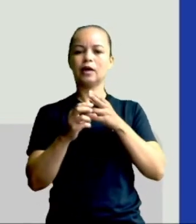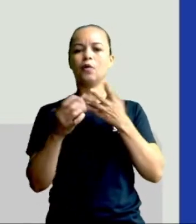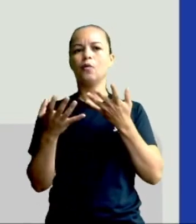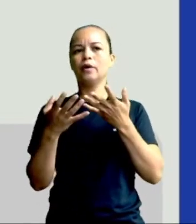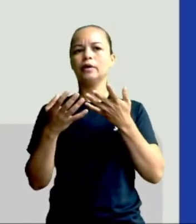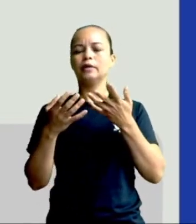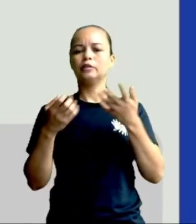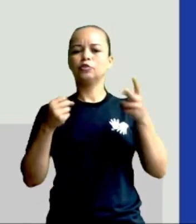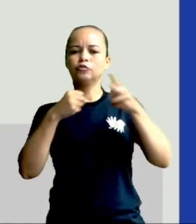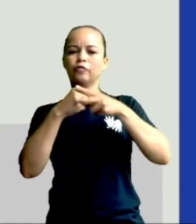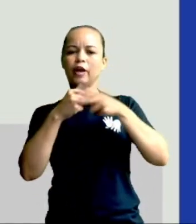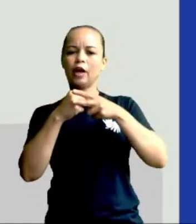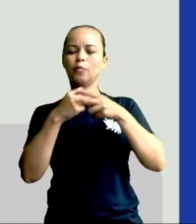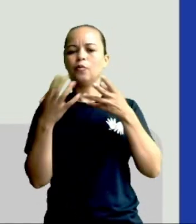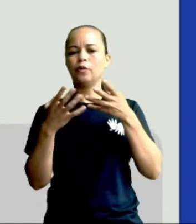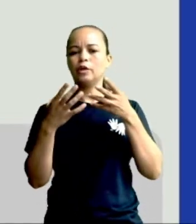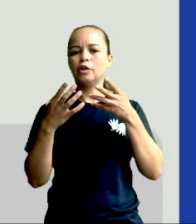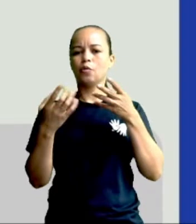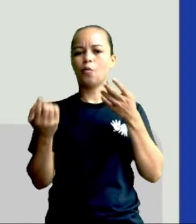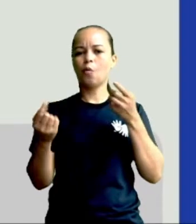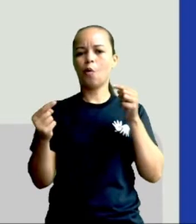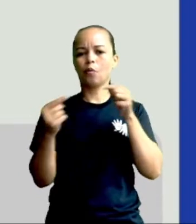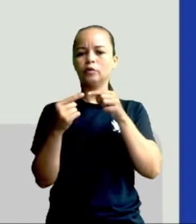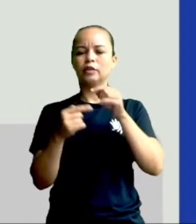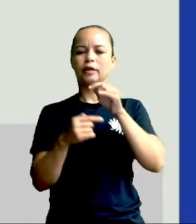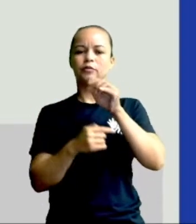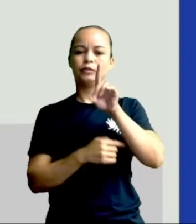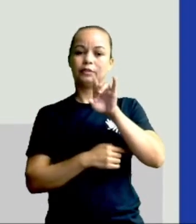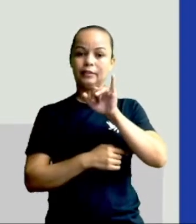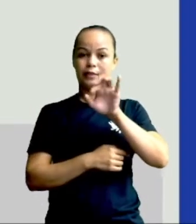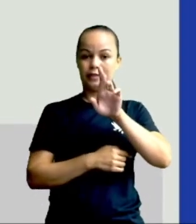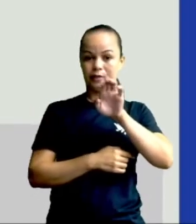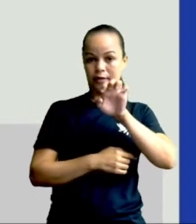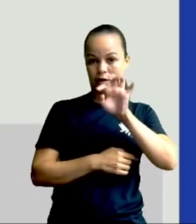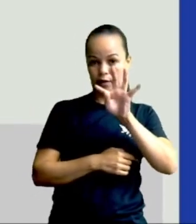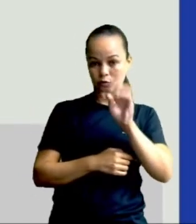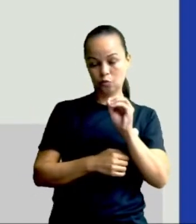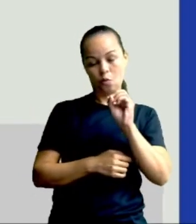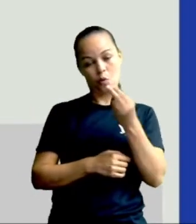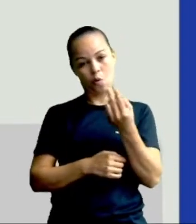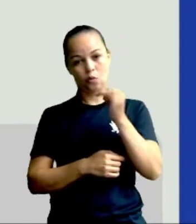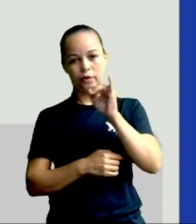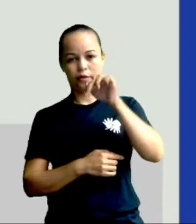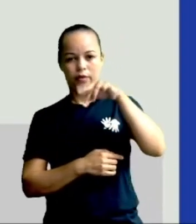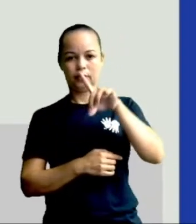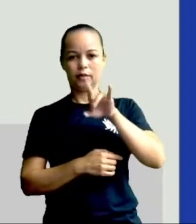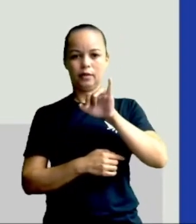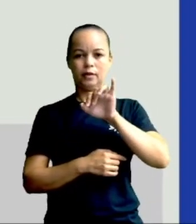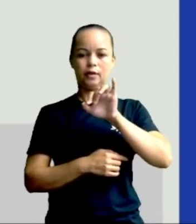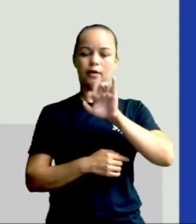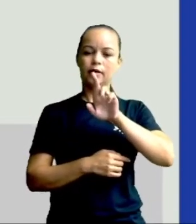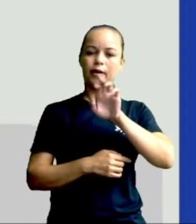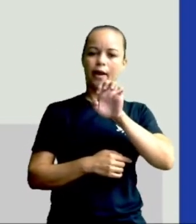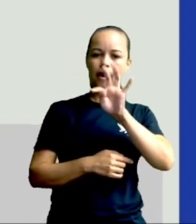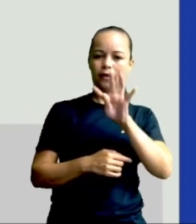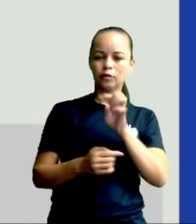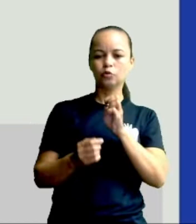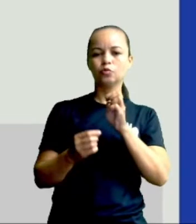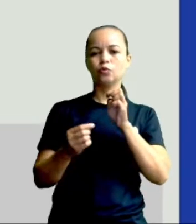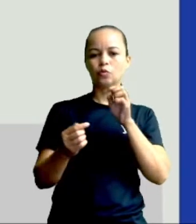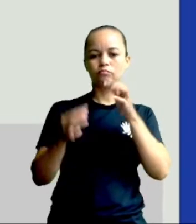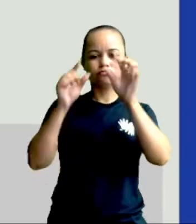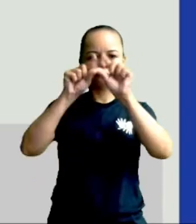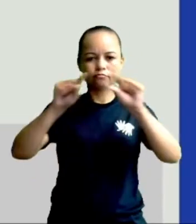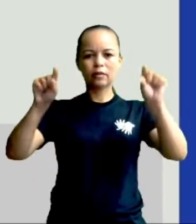o objeto direto ou objeto indireto da frase Mais especificamente entre o verbo e o